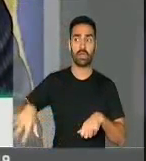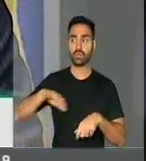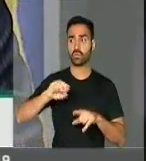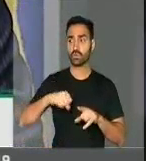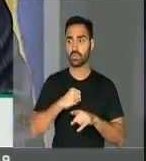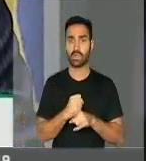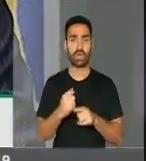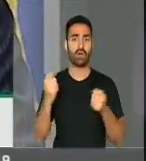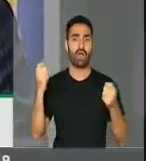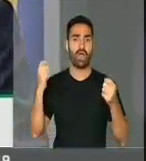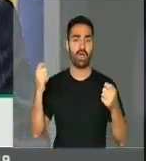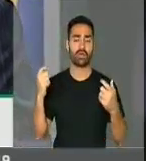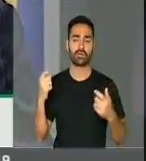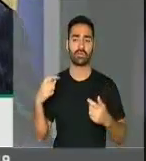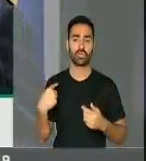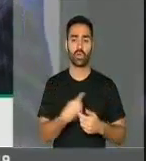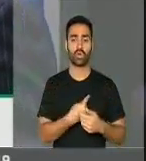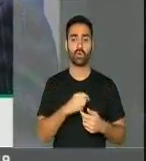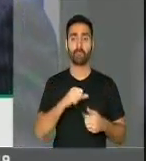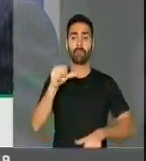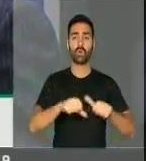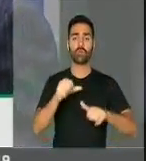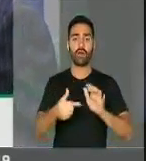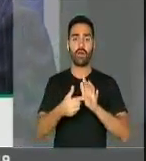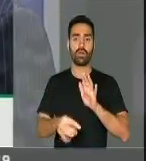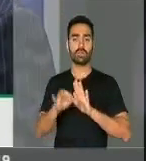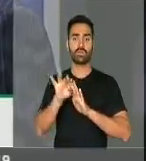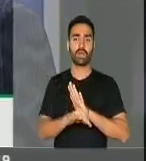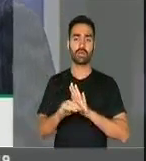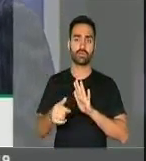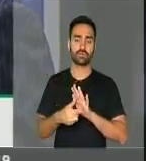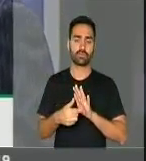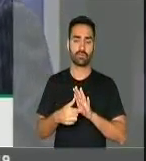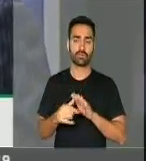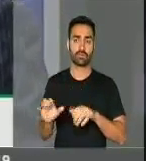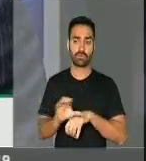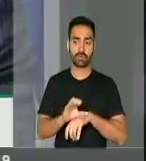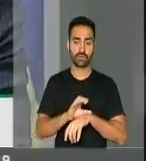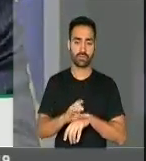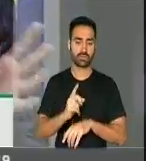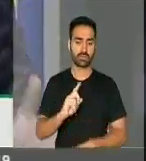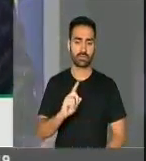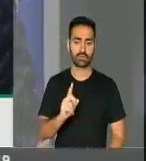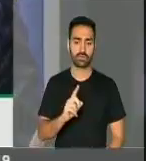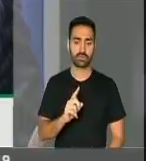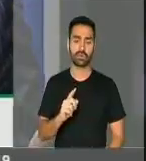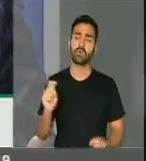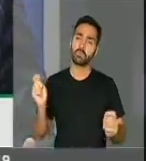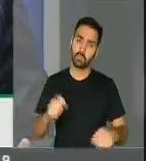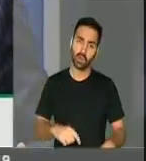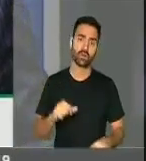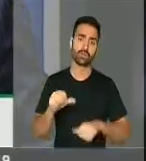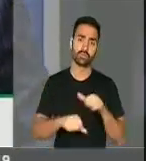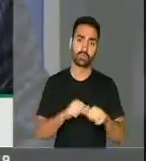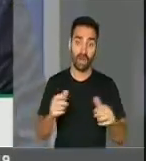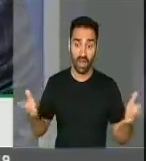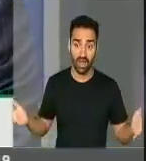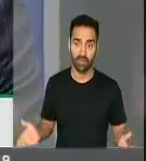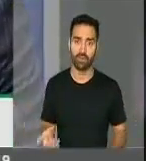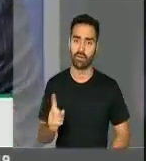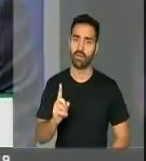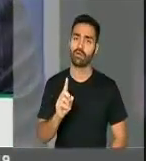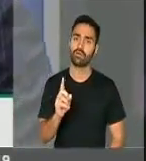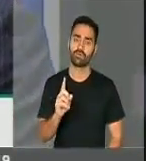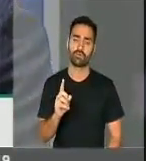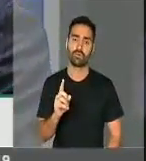nós venhamos a mudar o texto da lei maior que a Constituição Federal. Ela pode até ser mudada, mas ela não pode ser